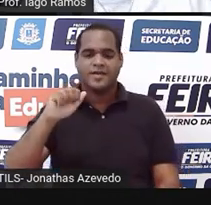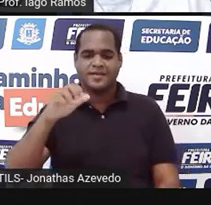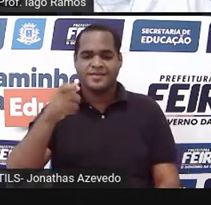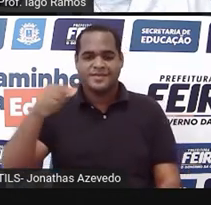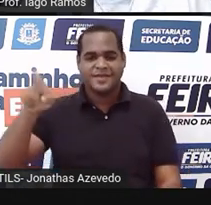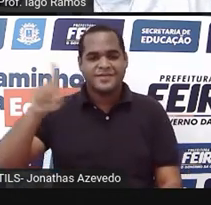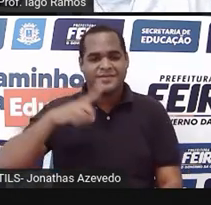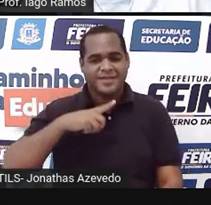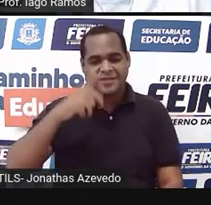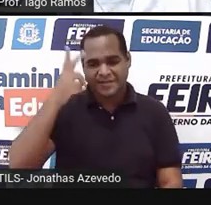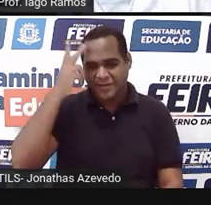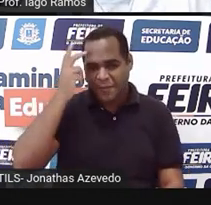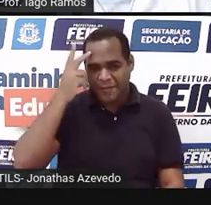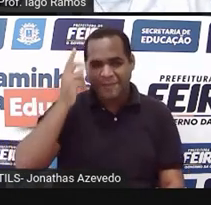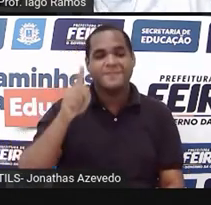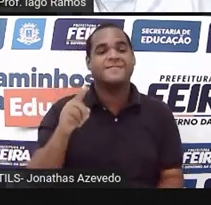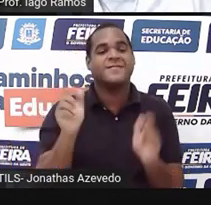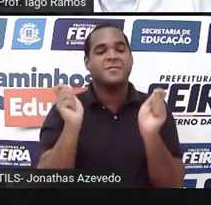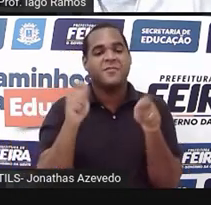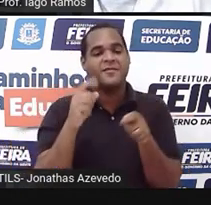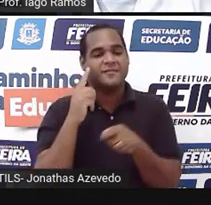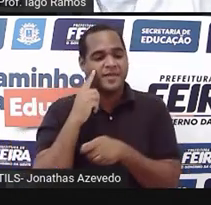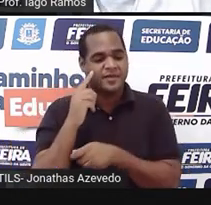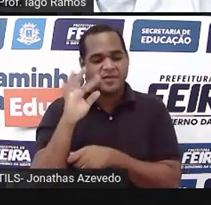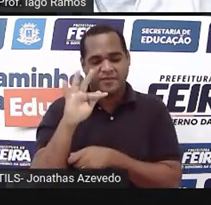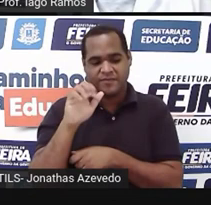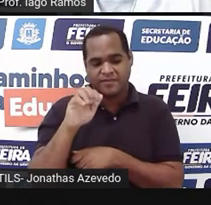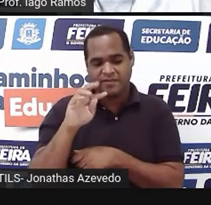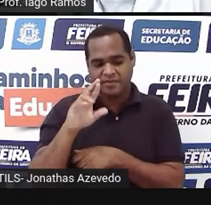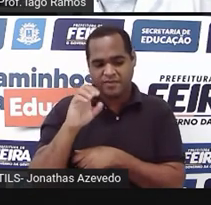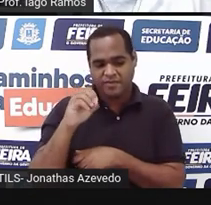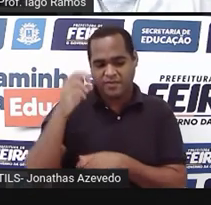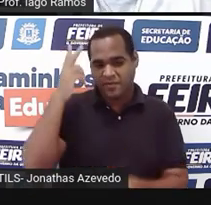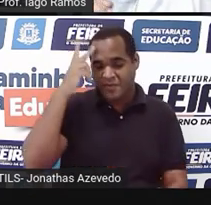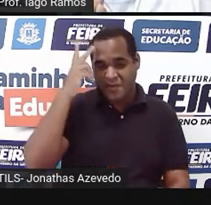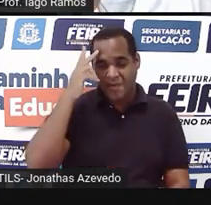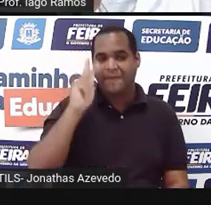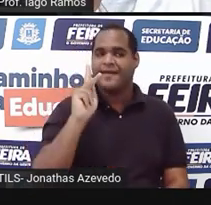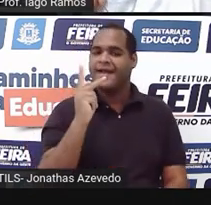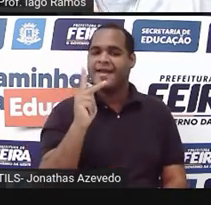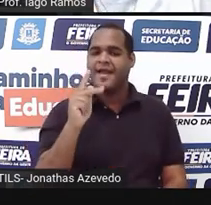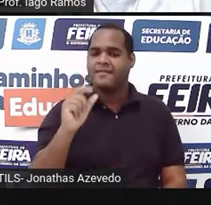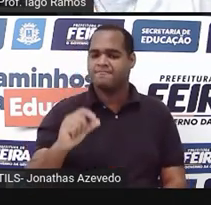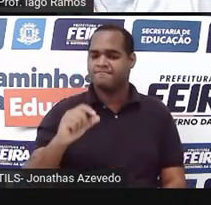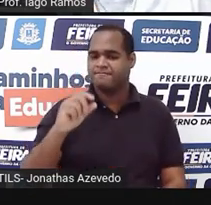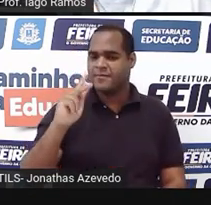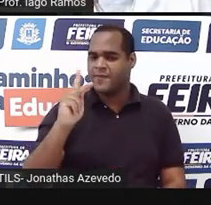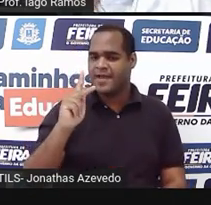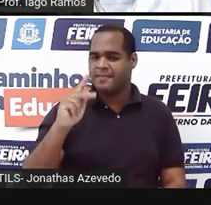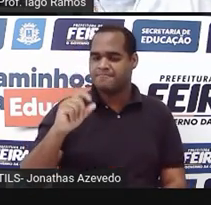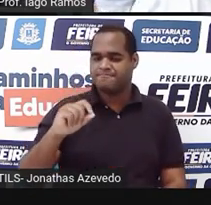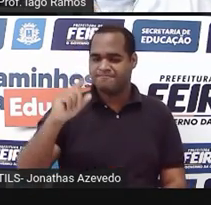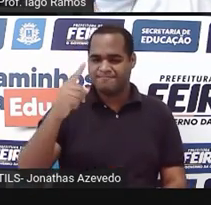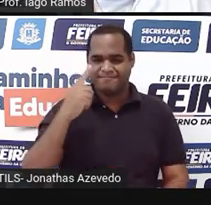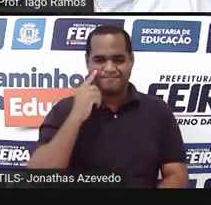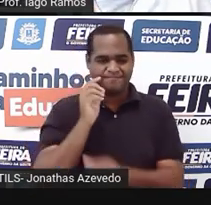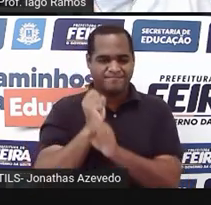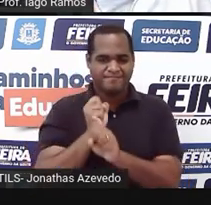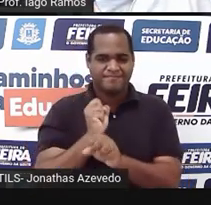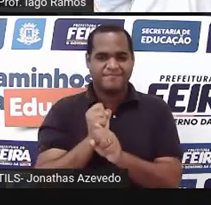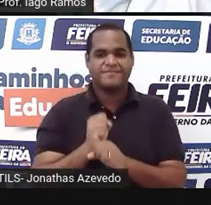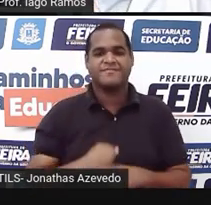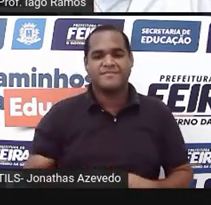Ok e a gente coloca o fator comum que é o H em evidência foi aquele cálculo Zinho ali que a gente tem que a gente fez Tá bom